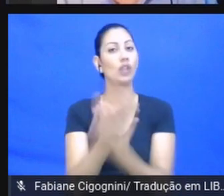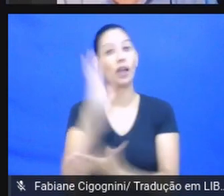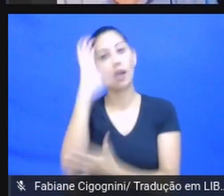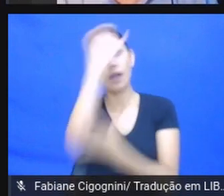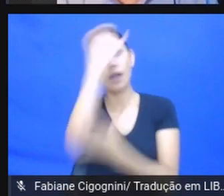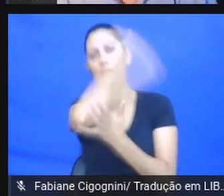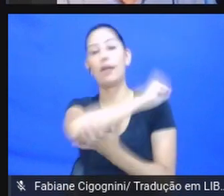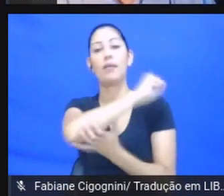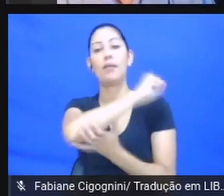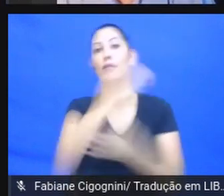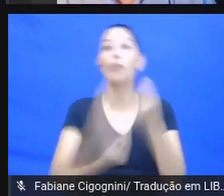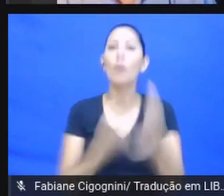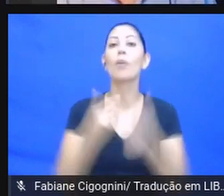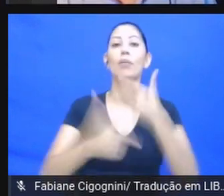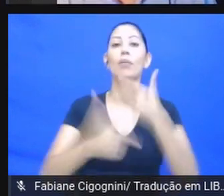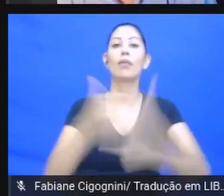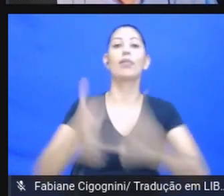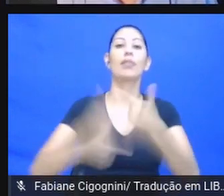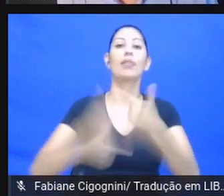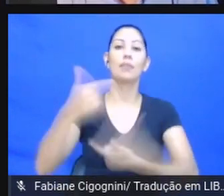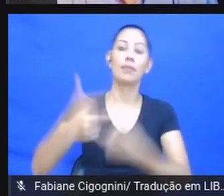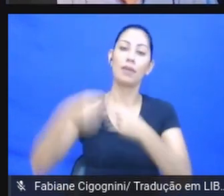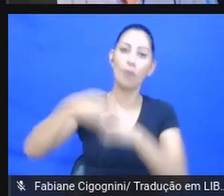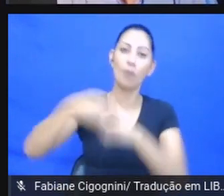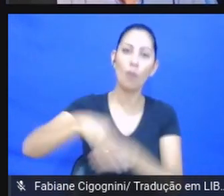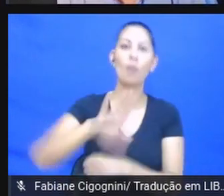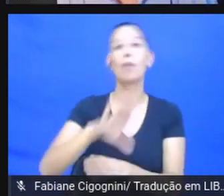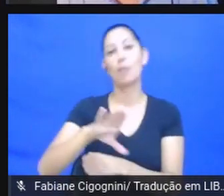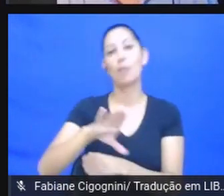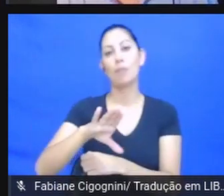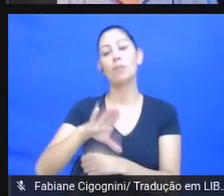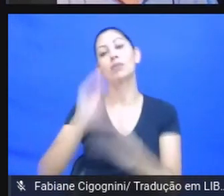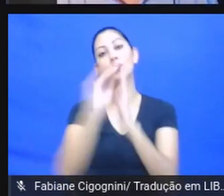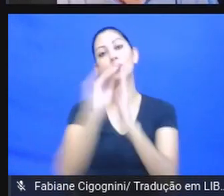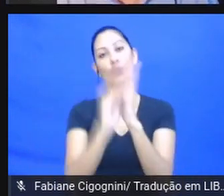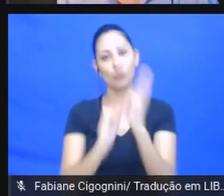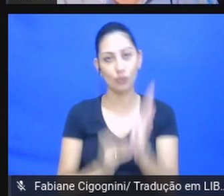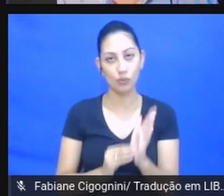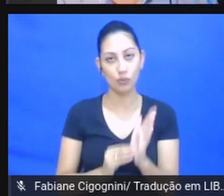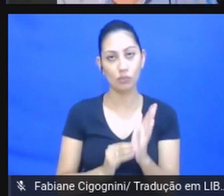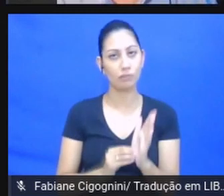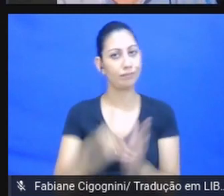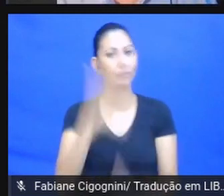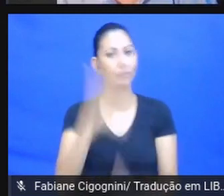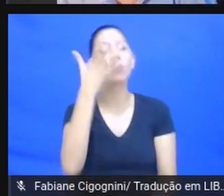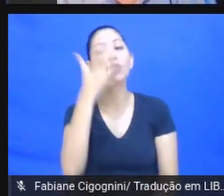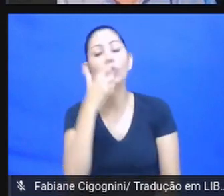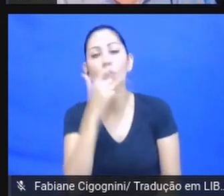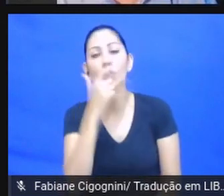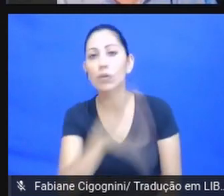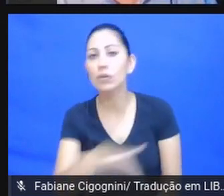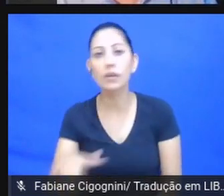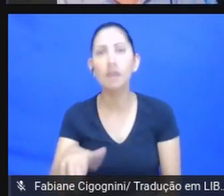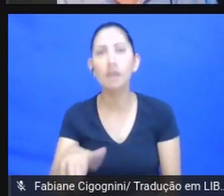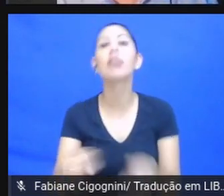como trabalhar. E aqui estamos falando desde educação infantil até a pós-graduação.